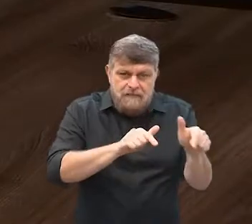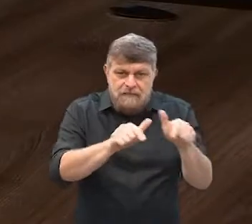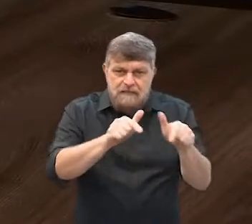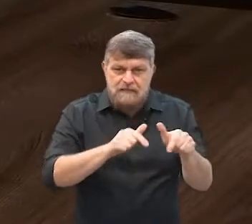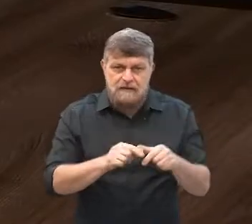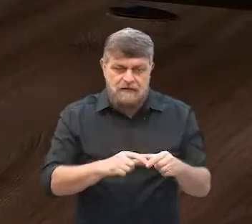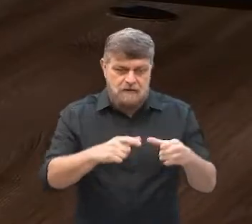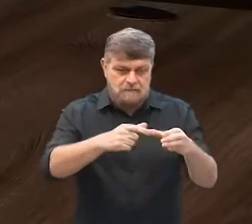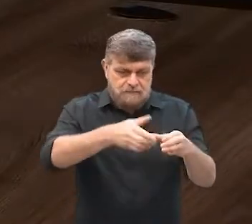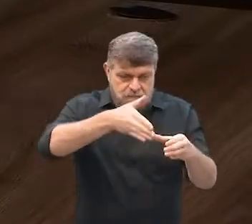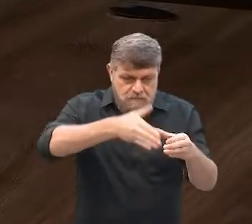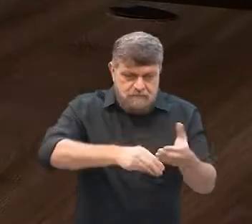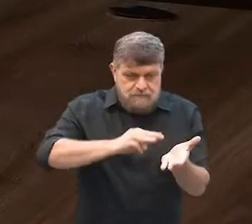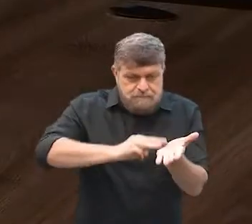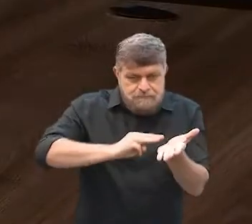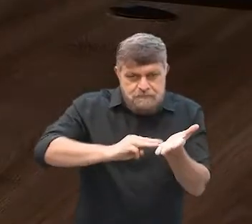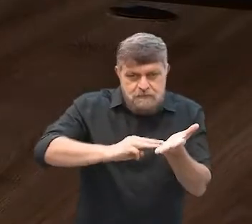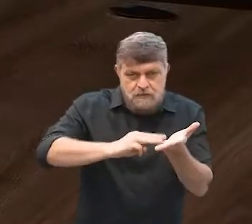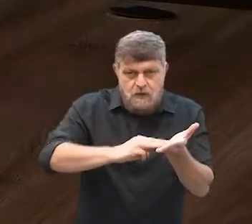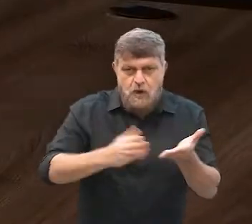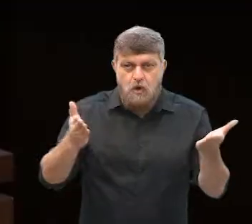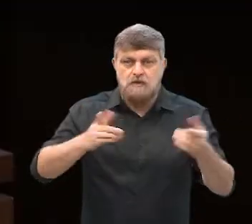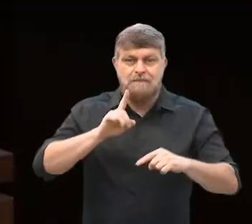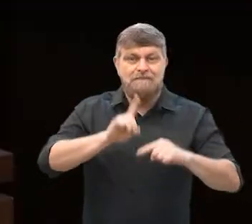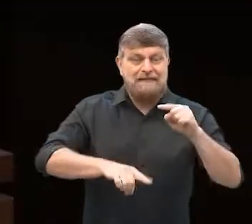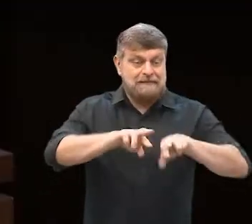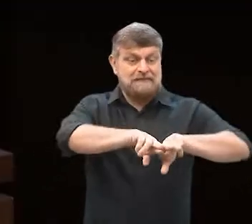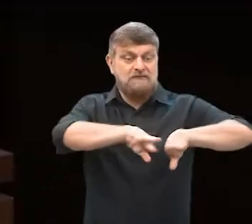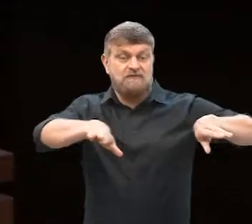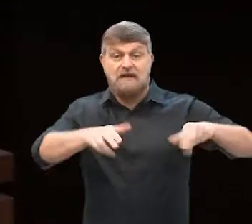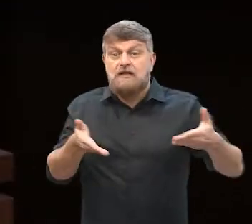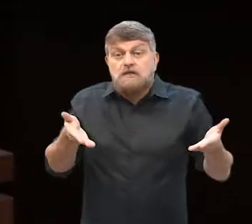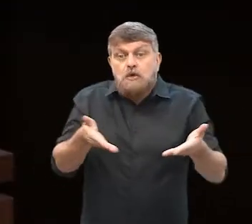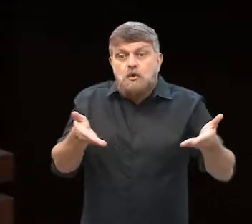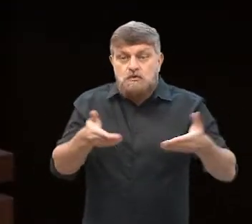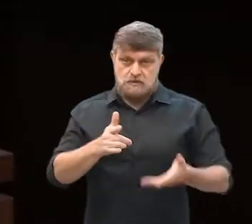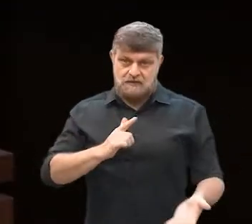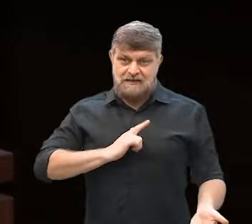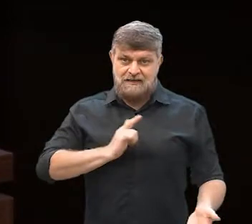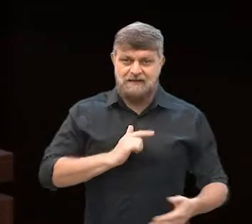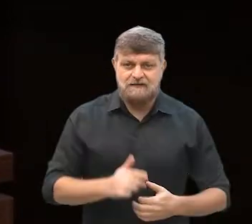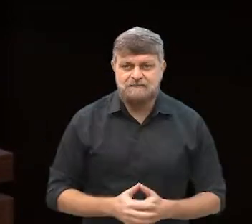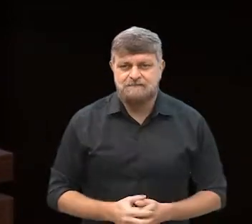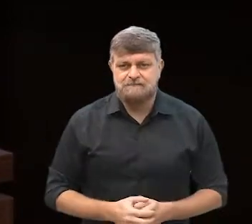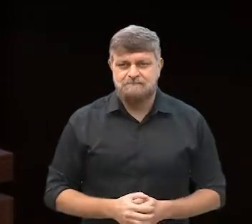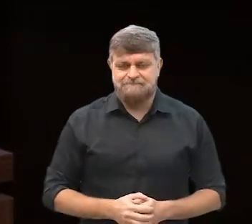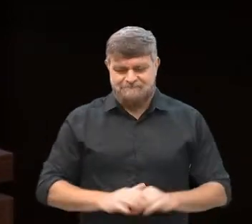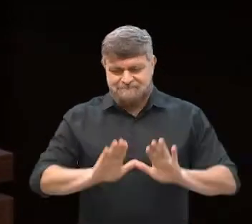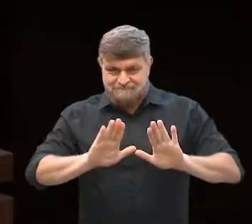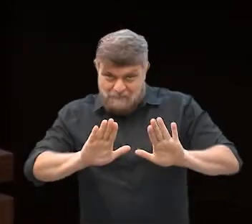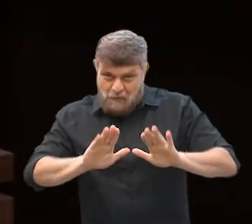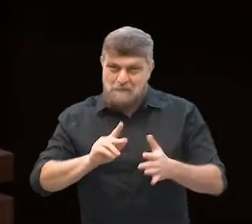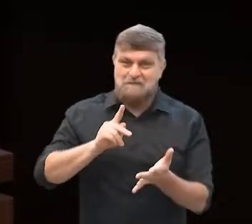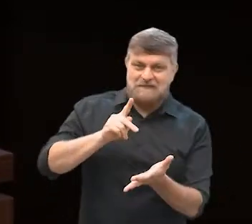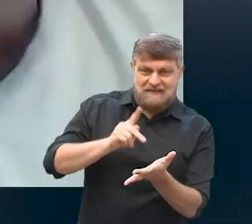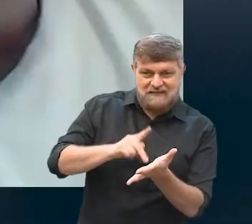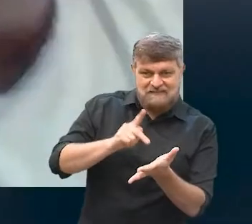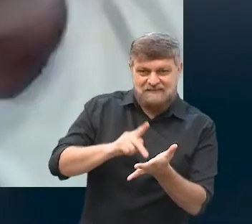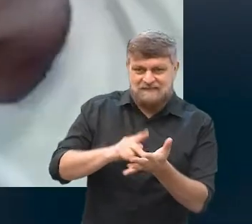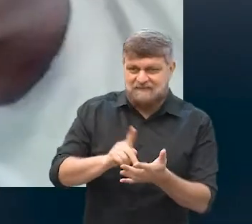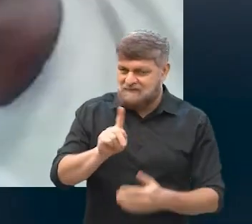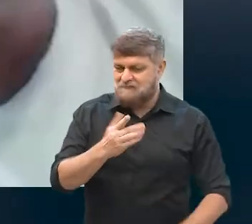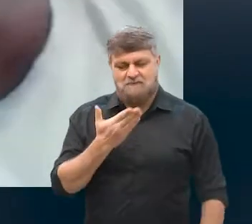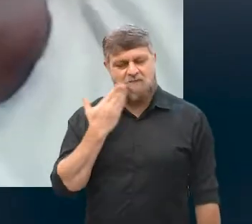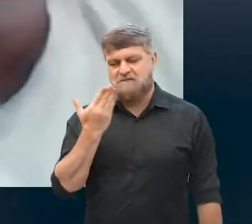preparando as empanadas, e hoje tem outros produtos, inclusive? Bom, em realidade não